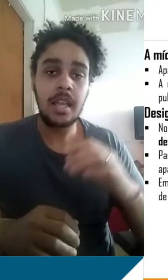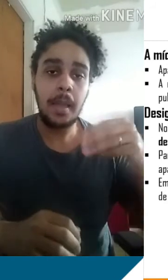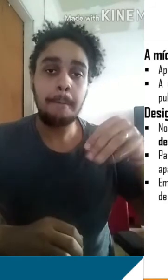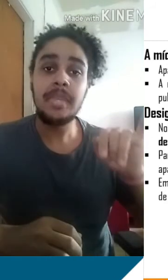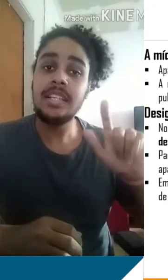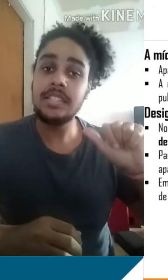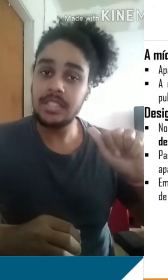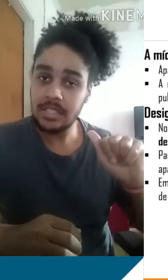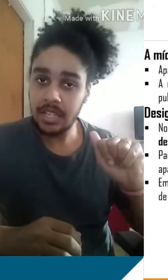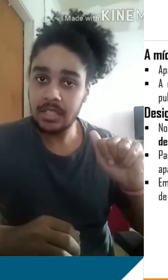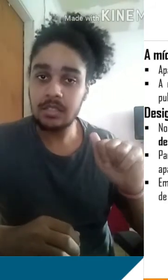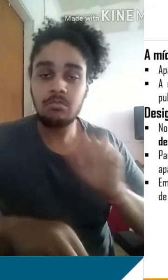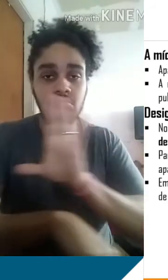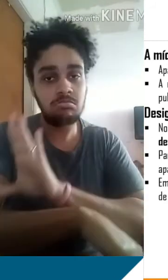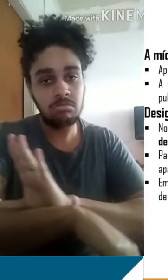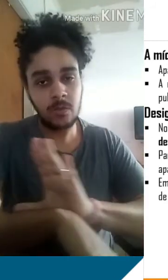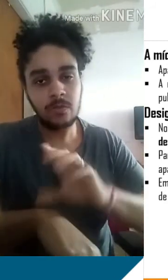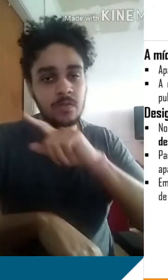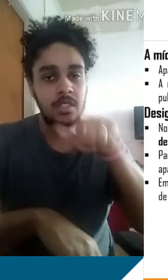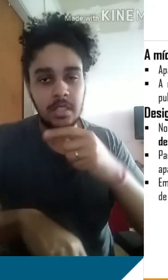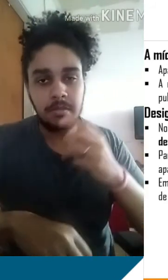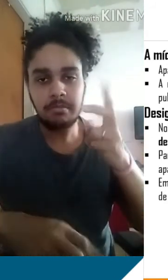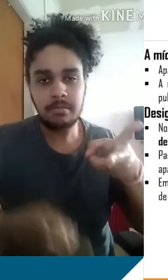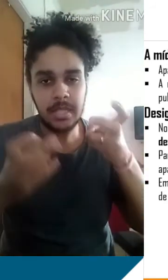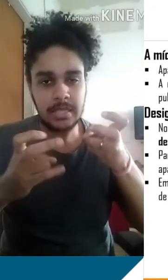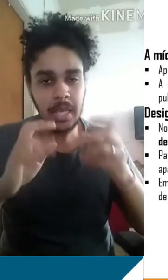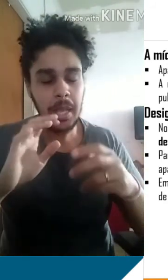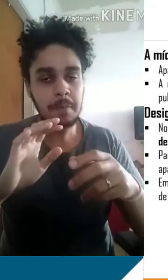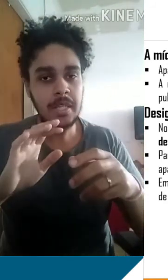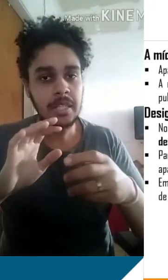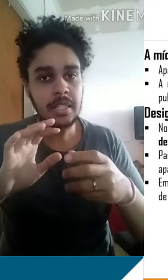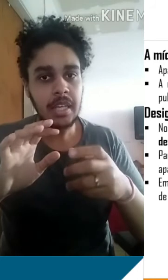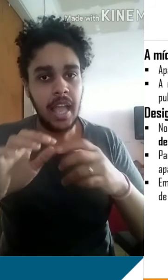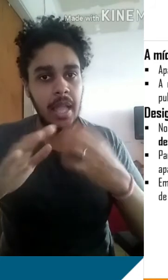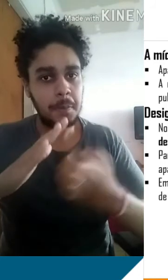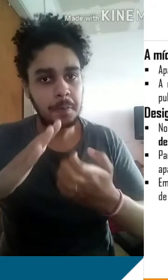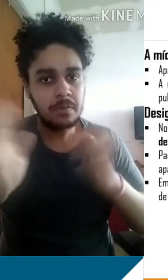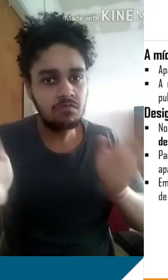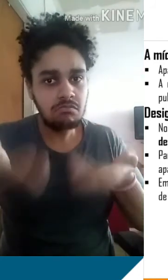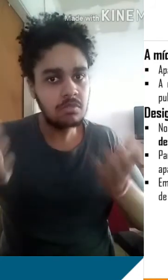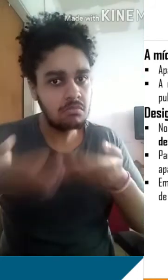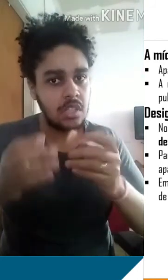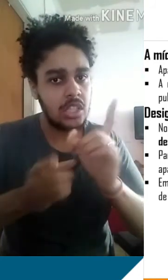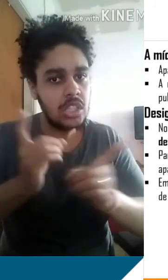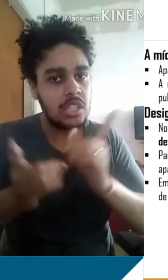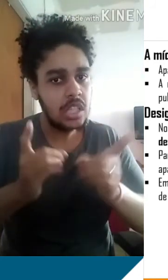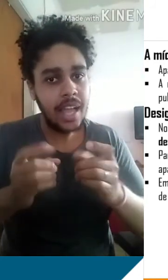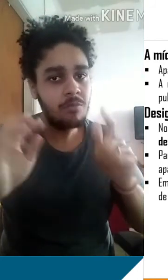empresas influenciam, entre outras coisas, uma dinâmica, uma indústria que estimula o consumo. Meio que um